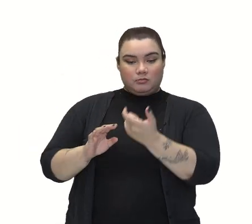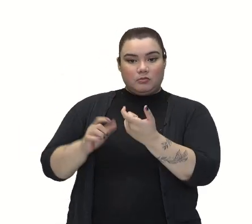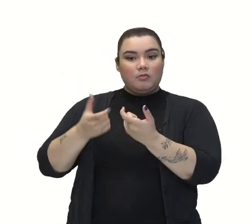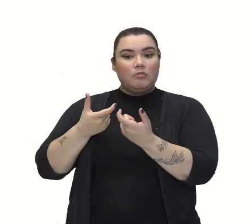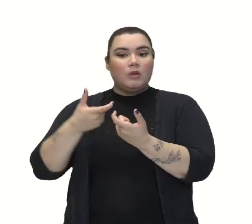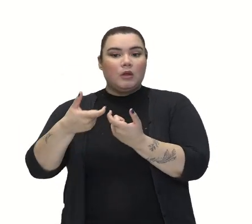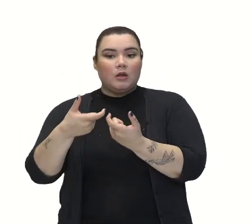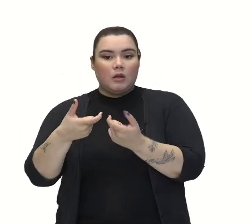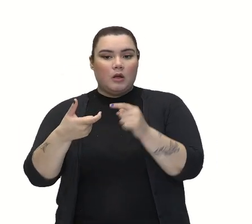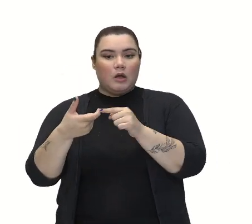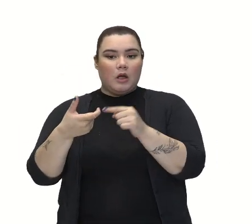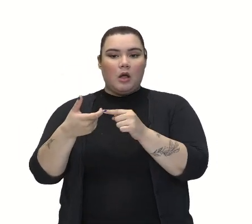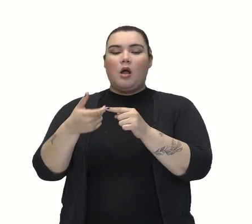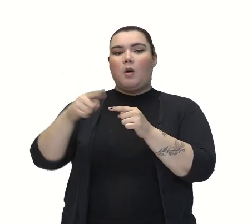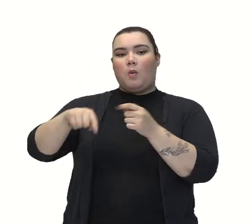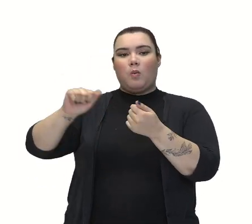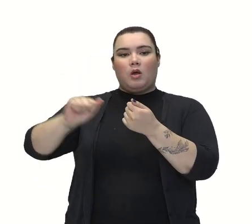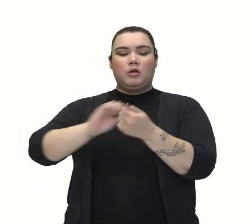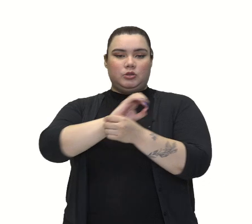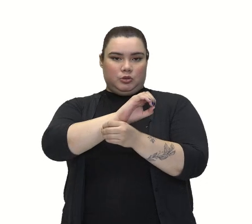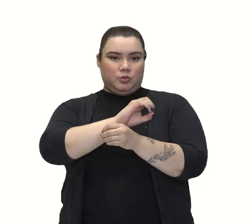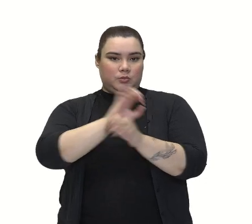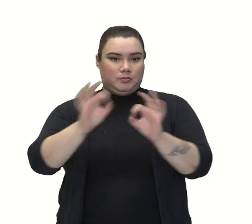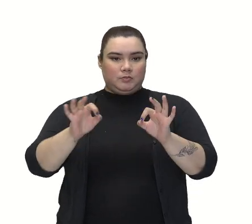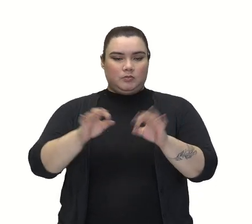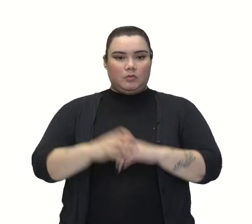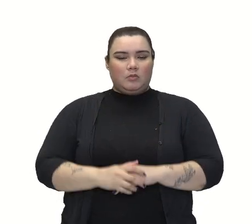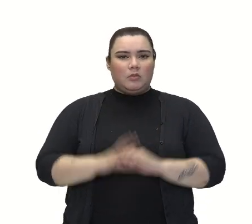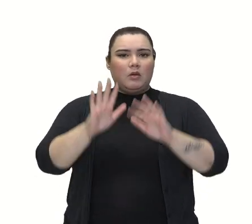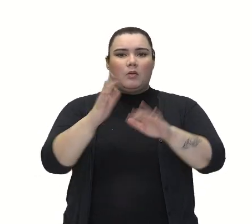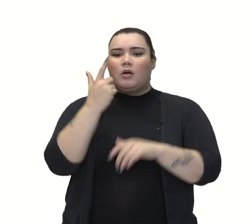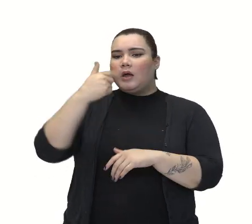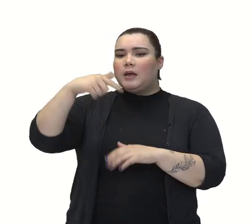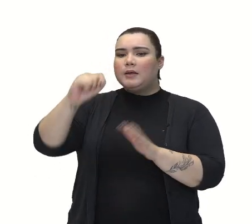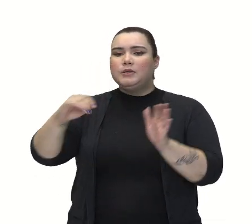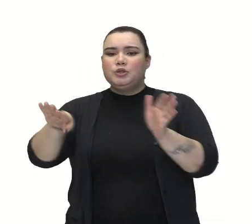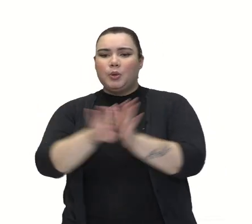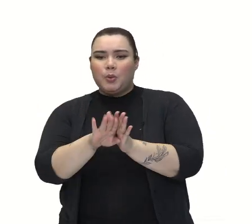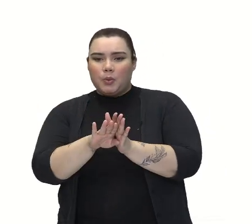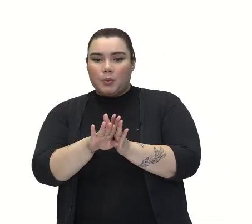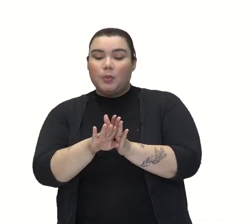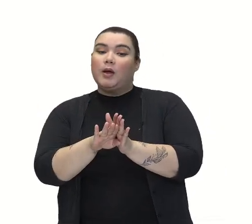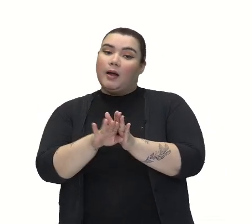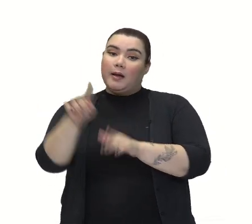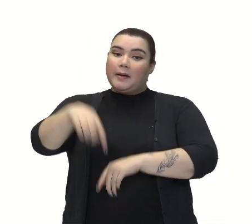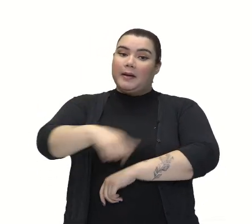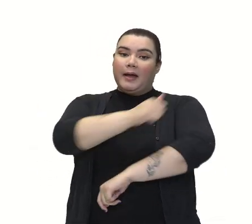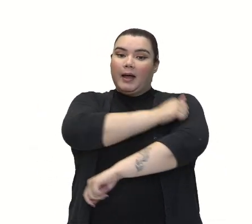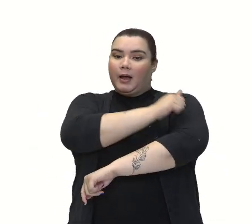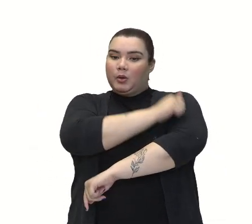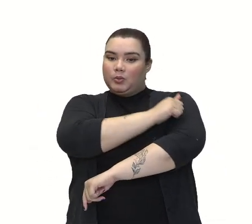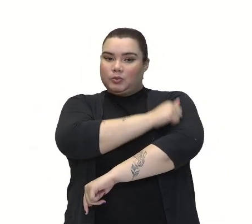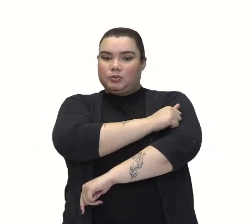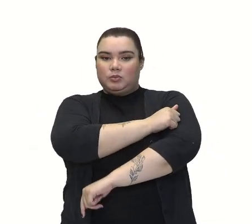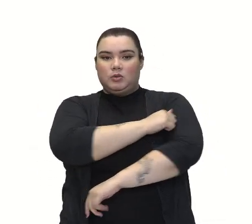a ação de chegar aí? Quem foi que chegou? Não foi as alunas? E essas alunas não pertencem a